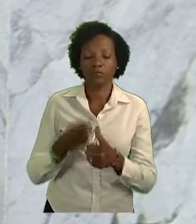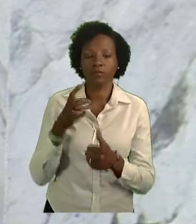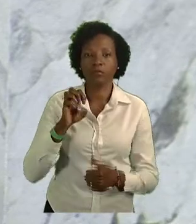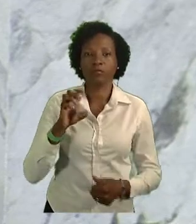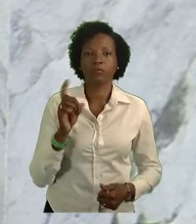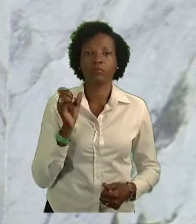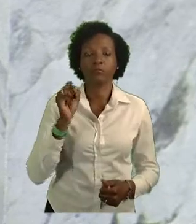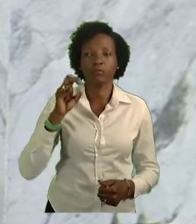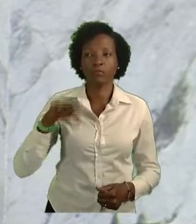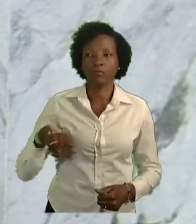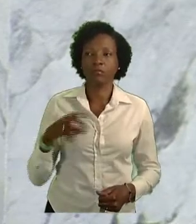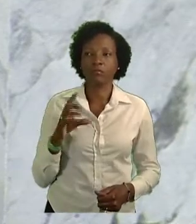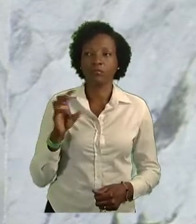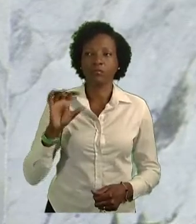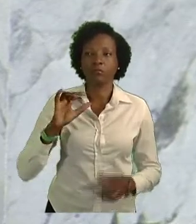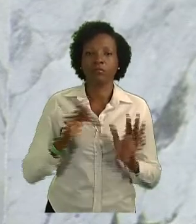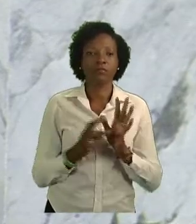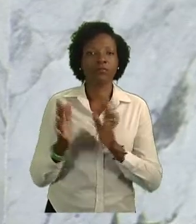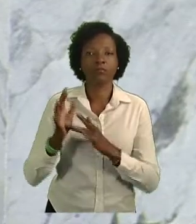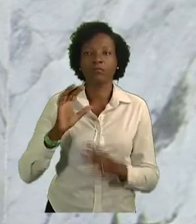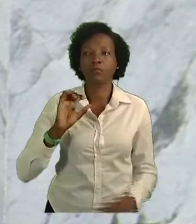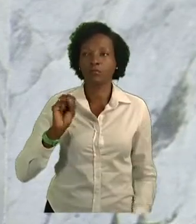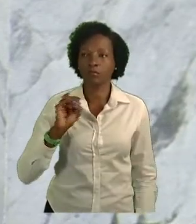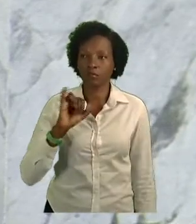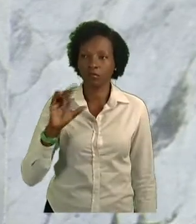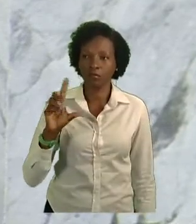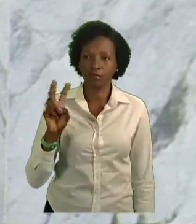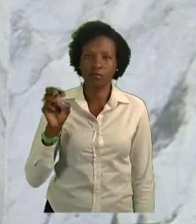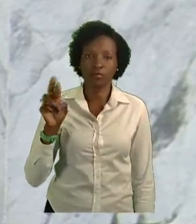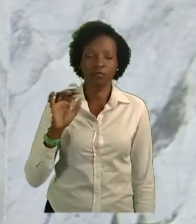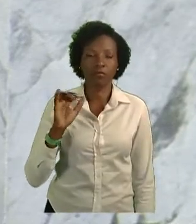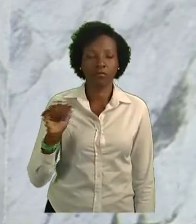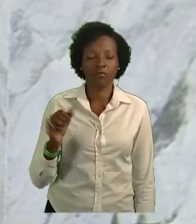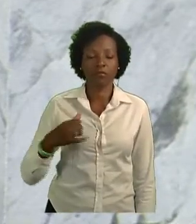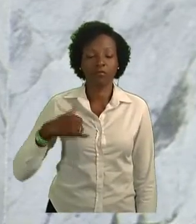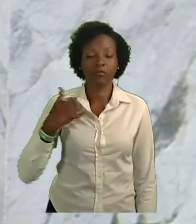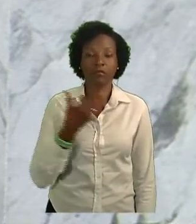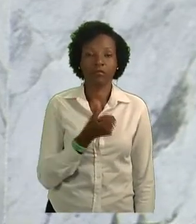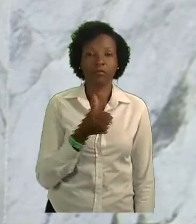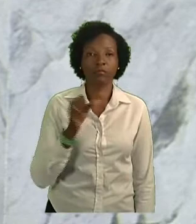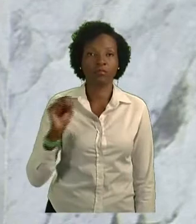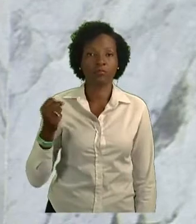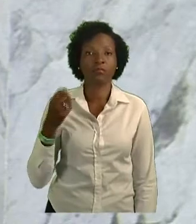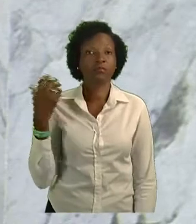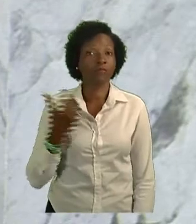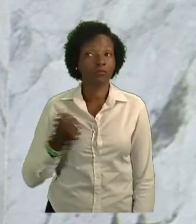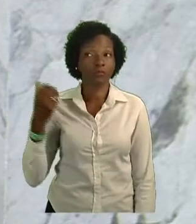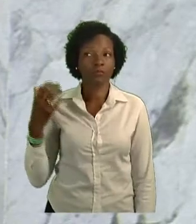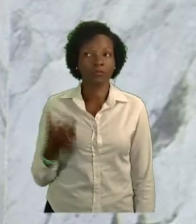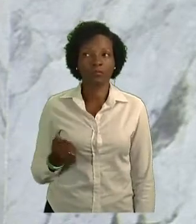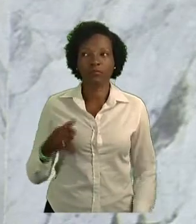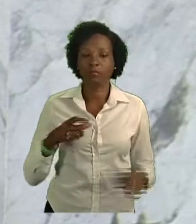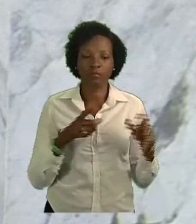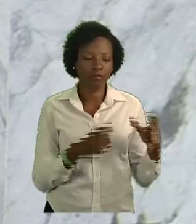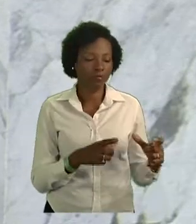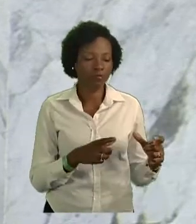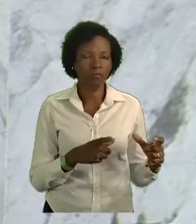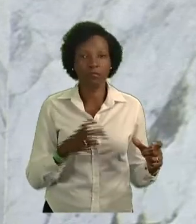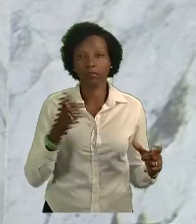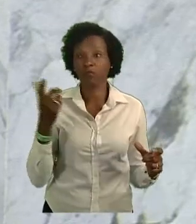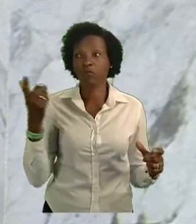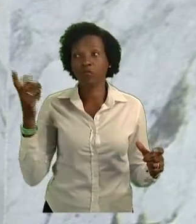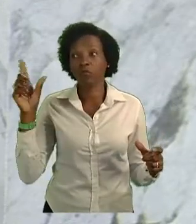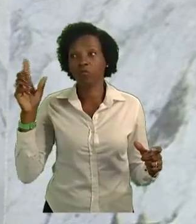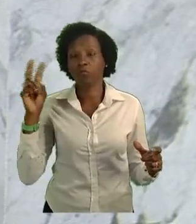de jesus da silveira de 68 anos aposentado ele estava num determinado local quando ele foi reconhecido por